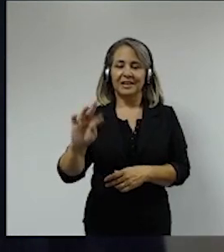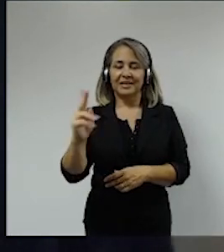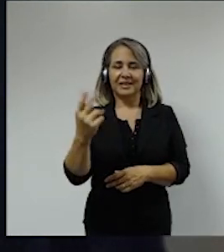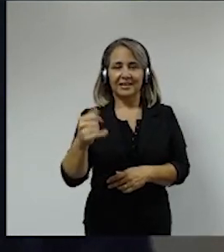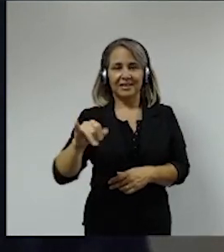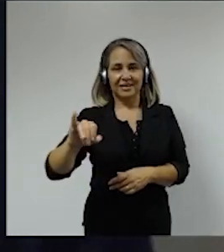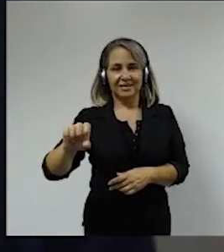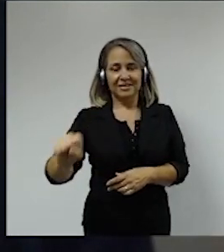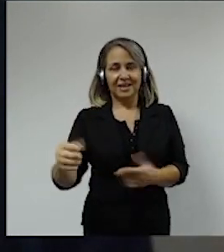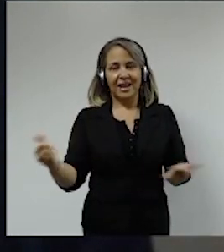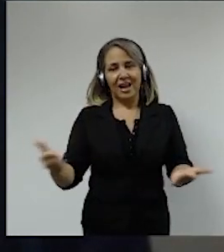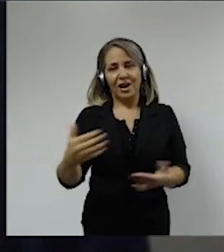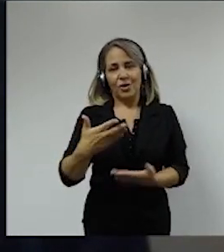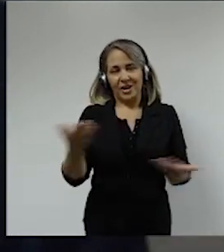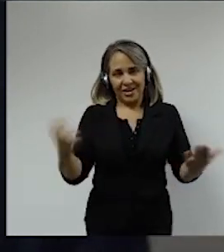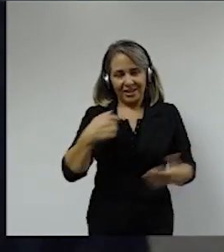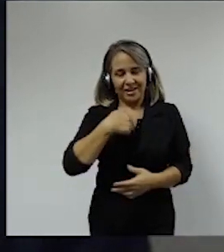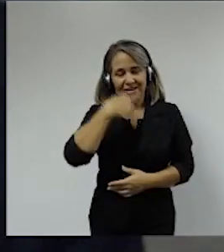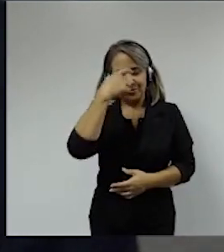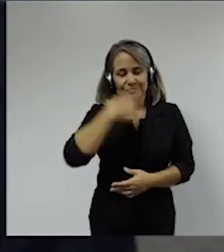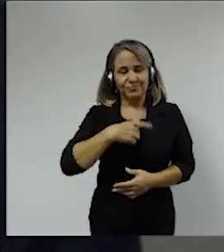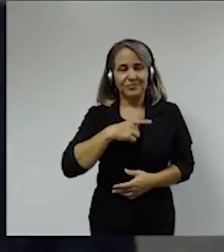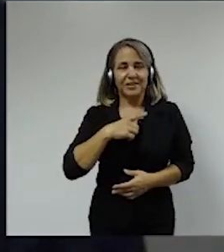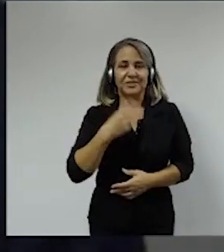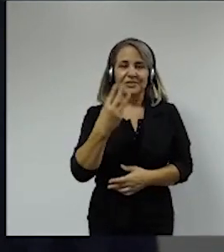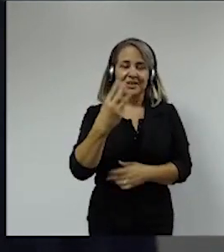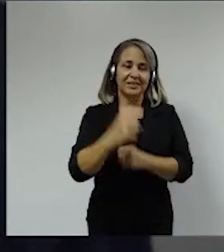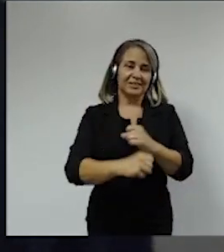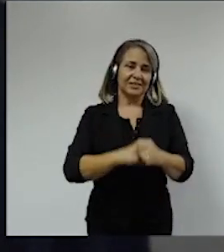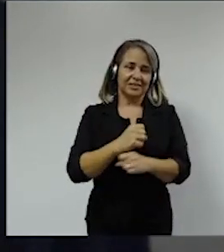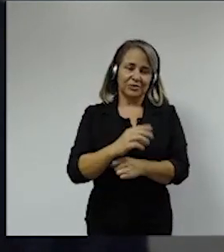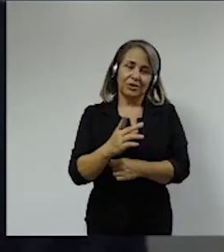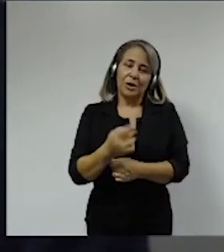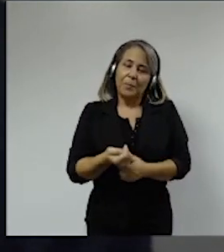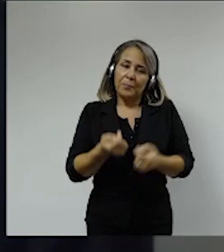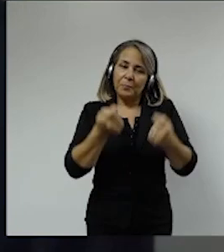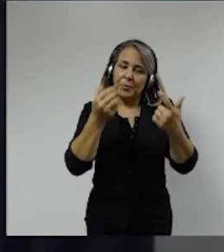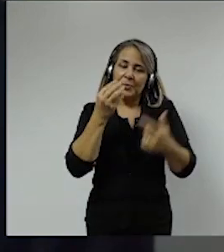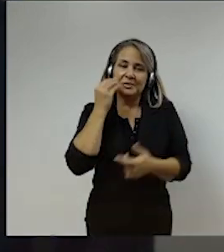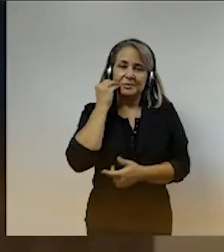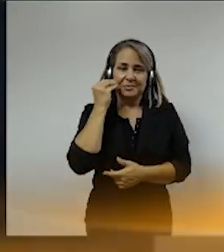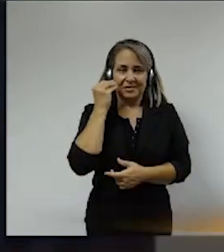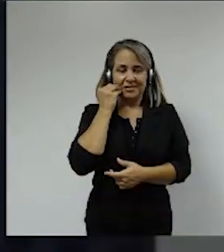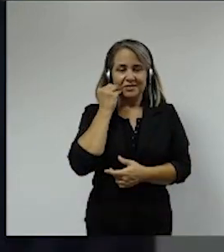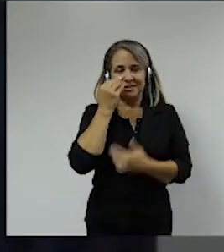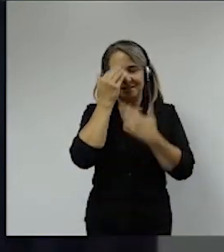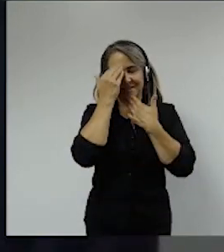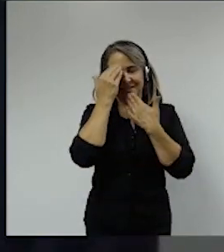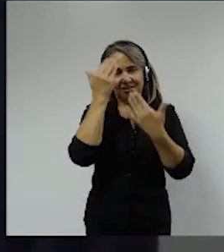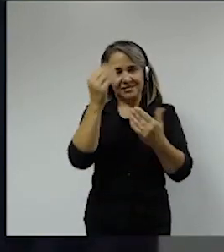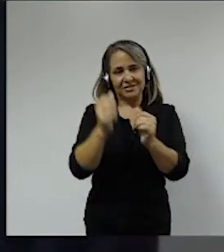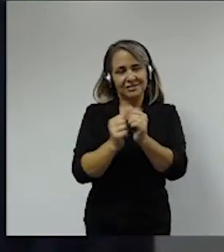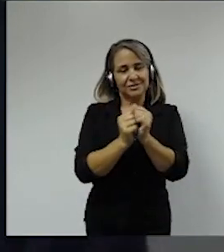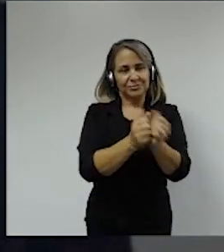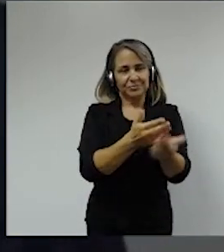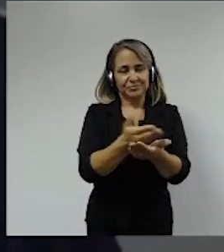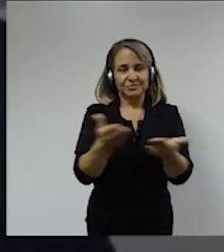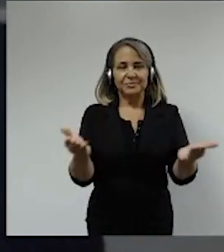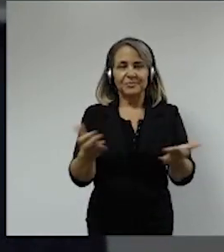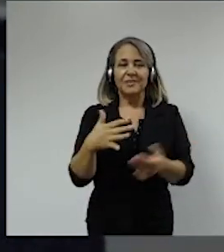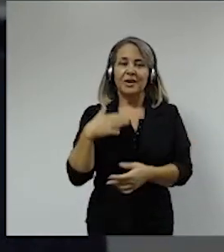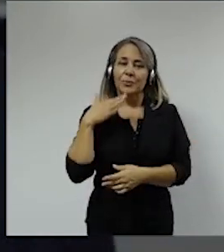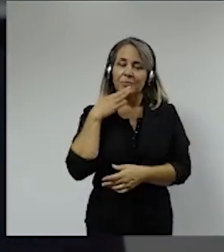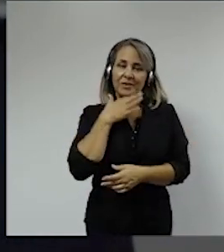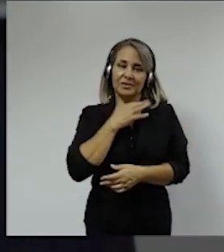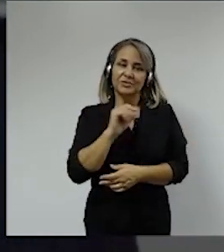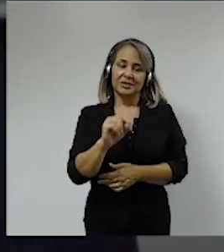Mas, a despeito da minha pouca experiência, eu quero agradecer muito estar aqui com vocês. Eu acho